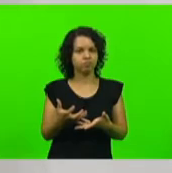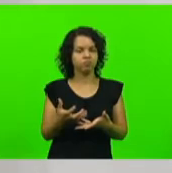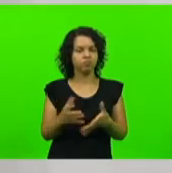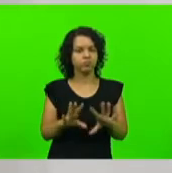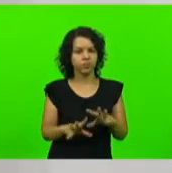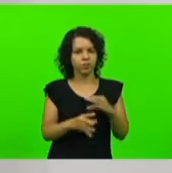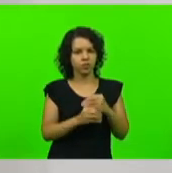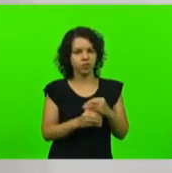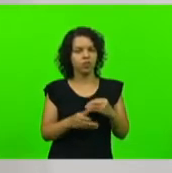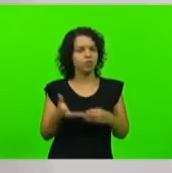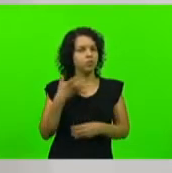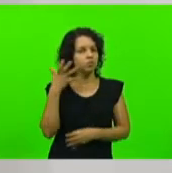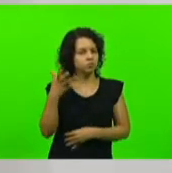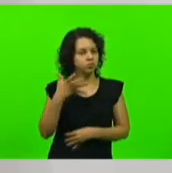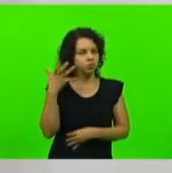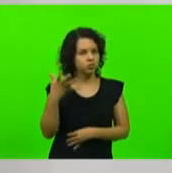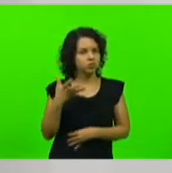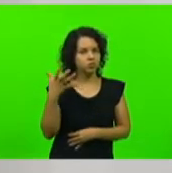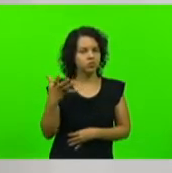complementando as falas